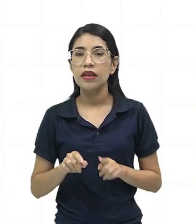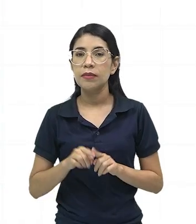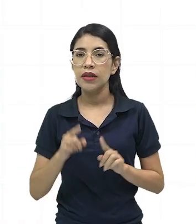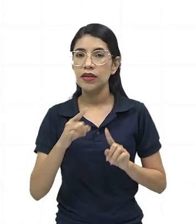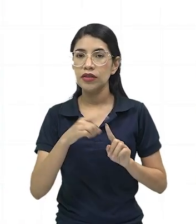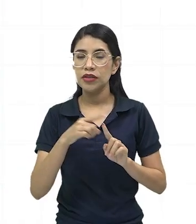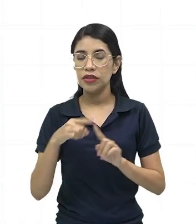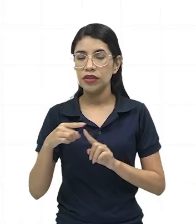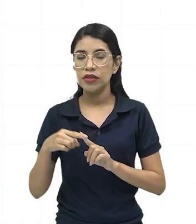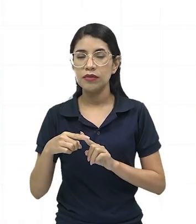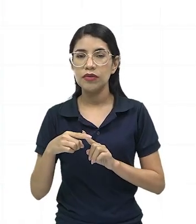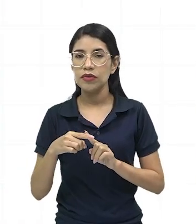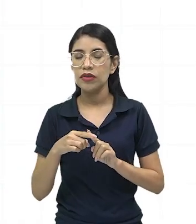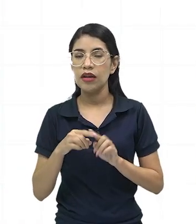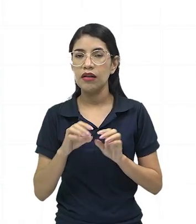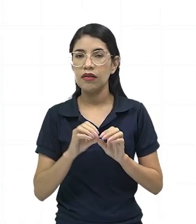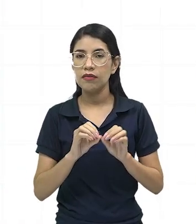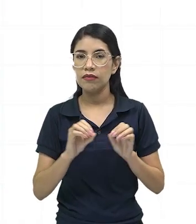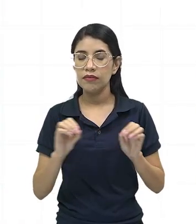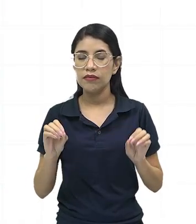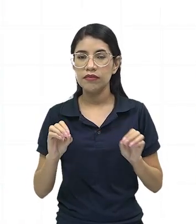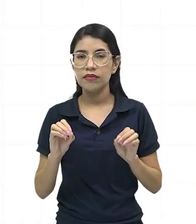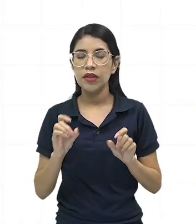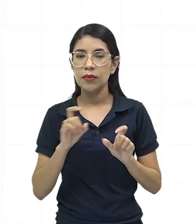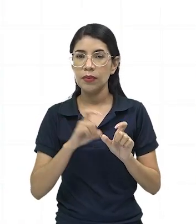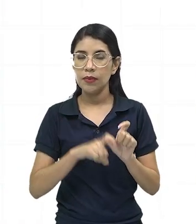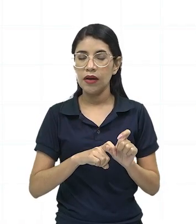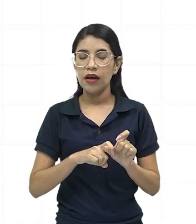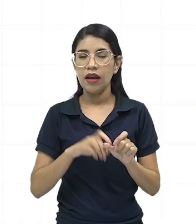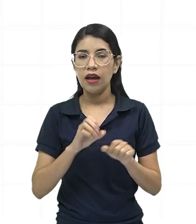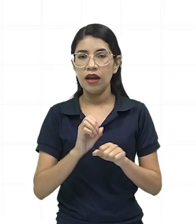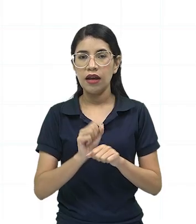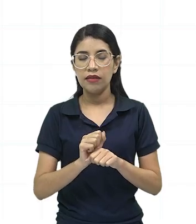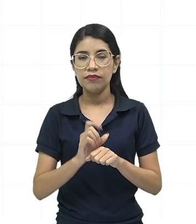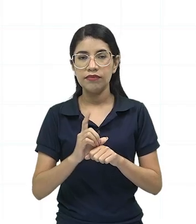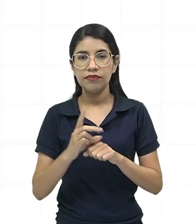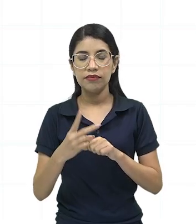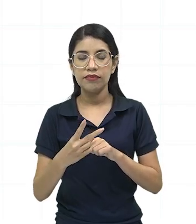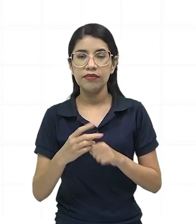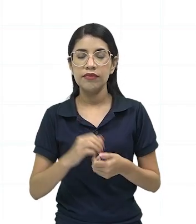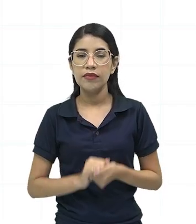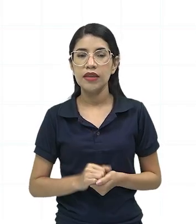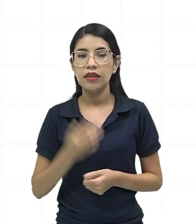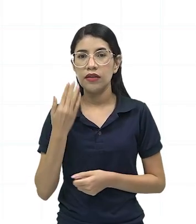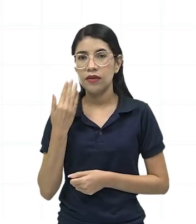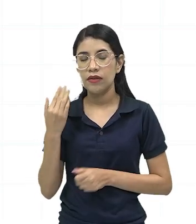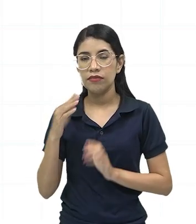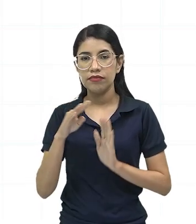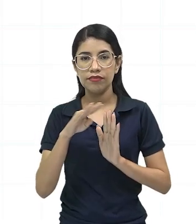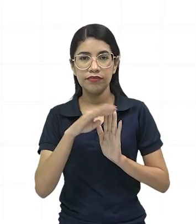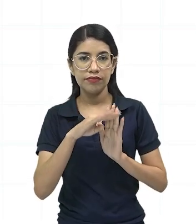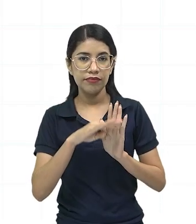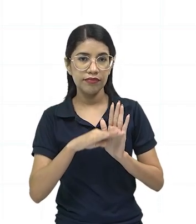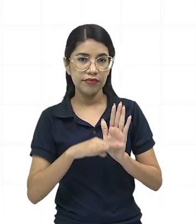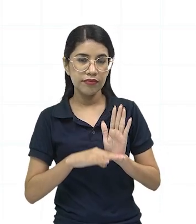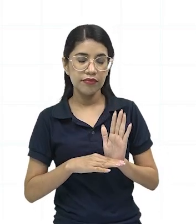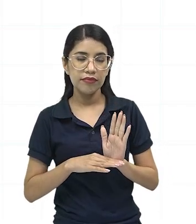tipos de orações subordinadas adverbiais que indicam várias coisas: causa, condição,